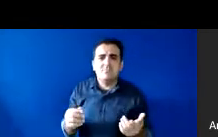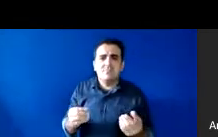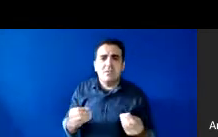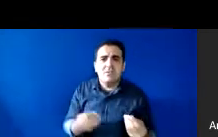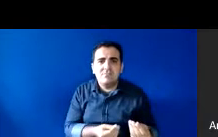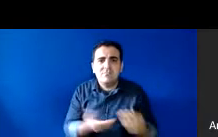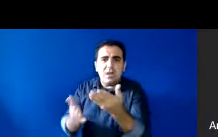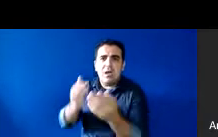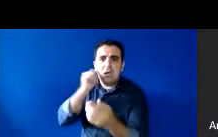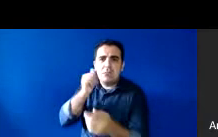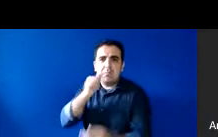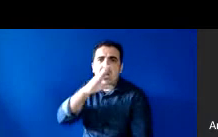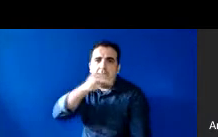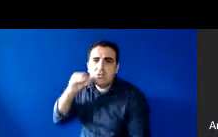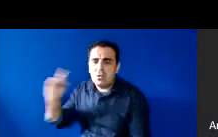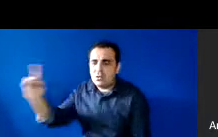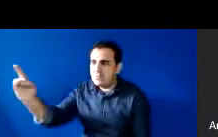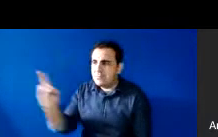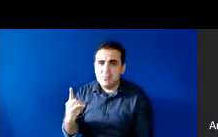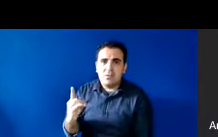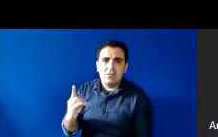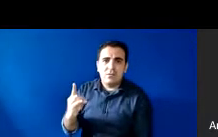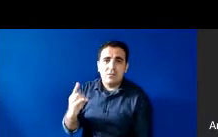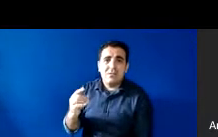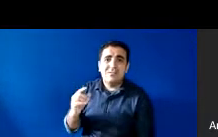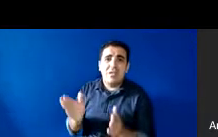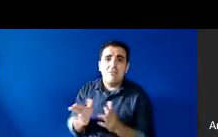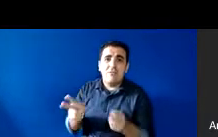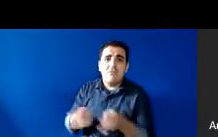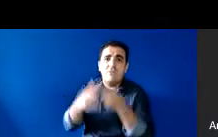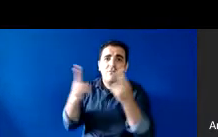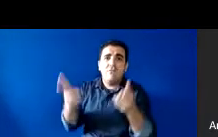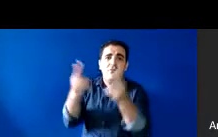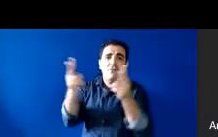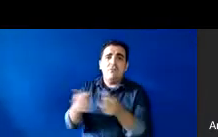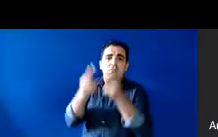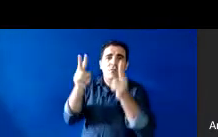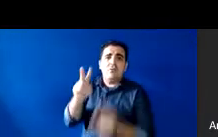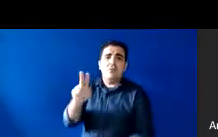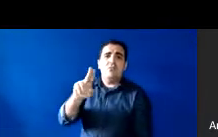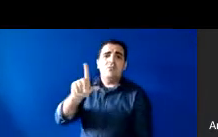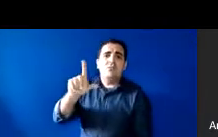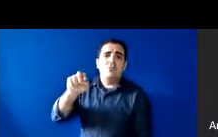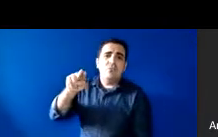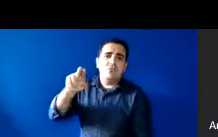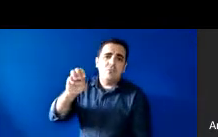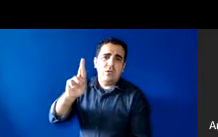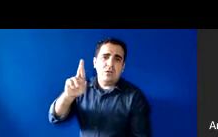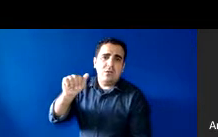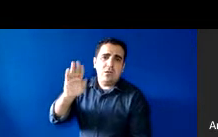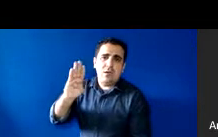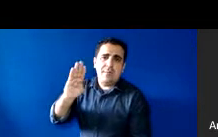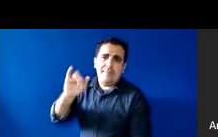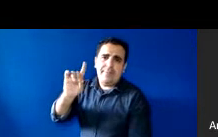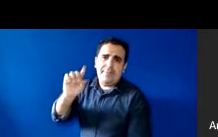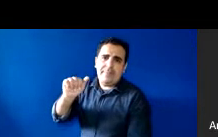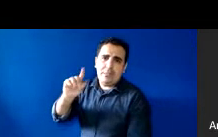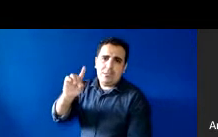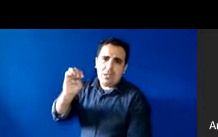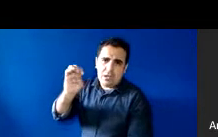ofertar para as adolescentes que estão com essa vulnerabilidade, né, para uma